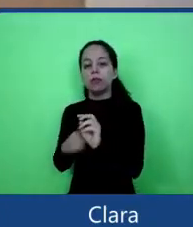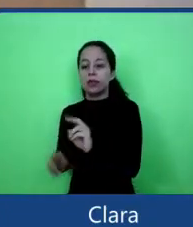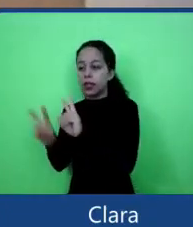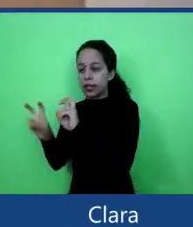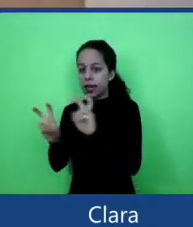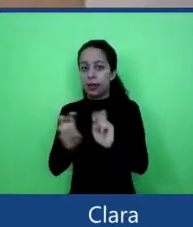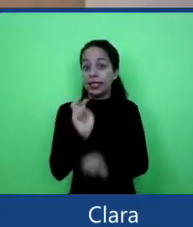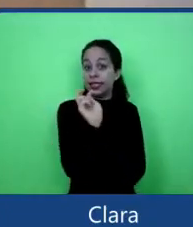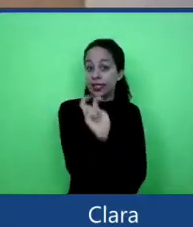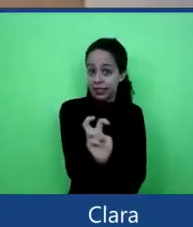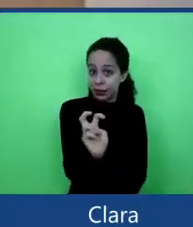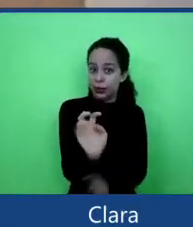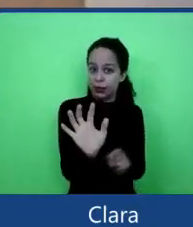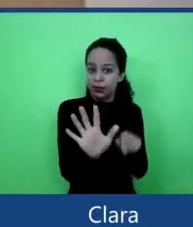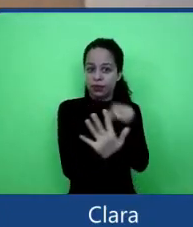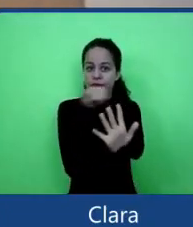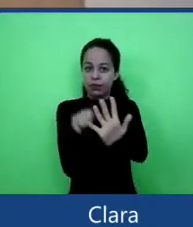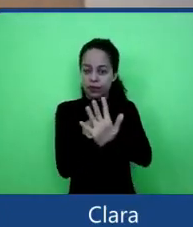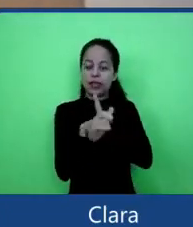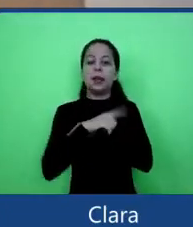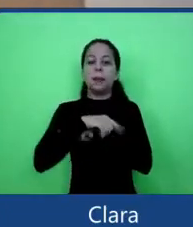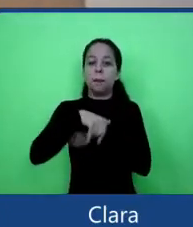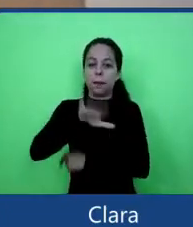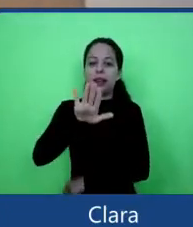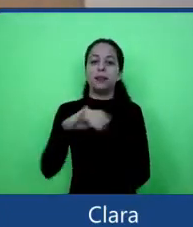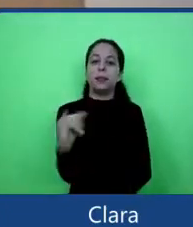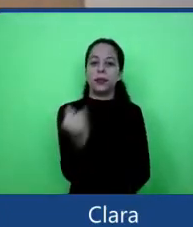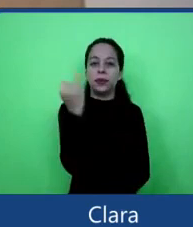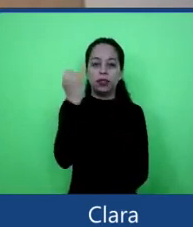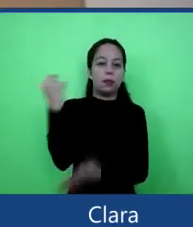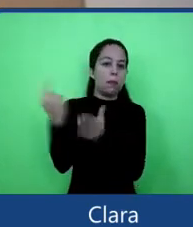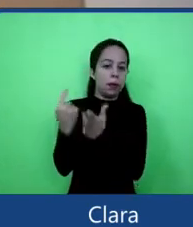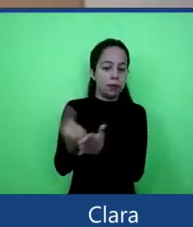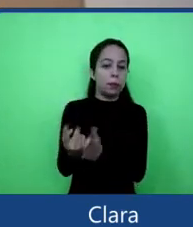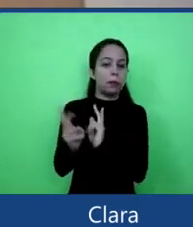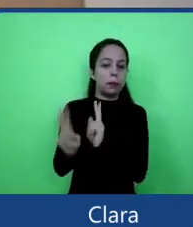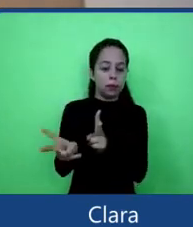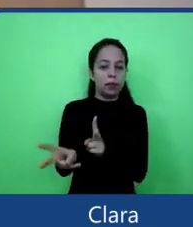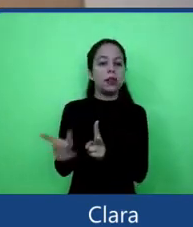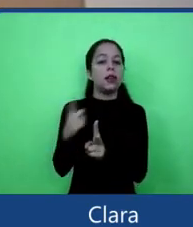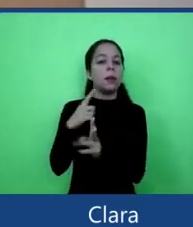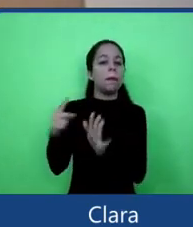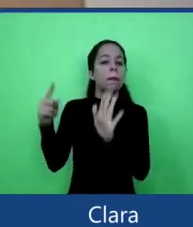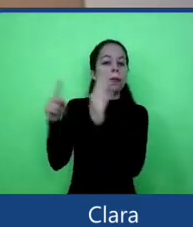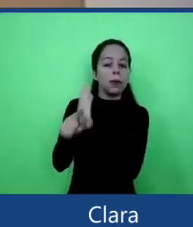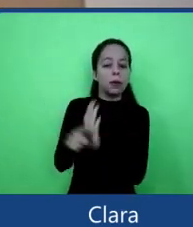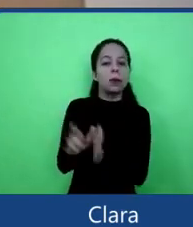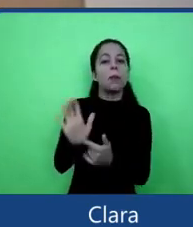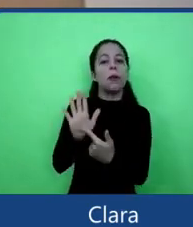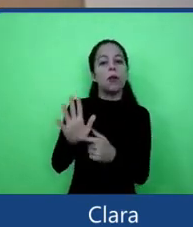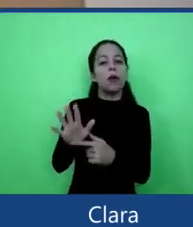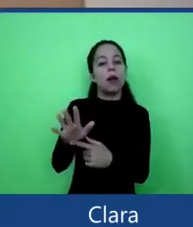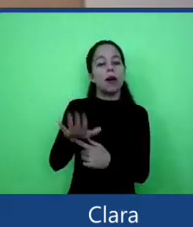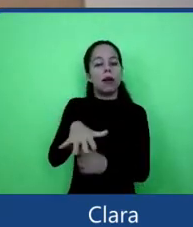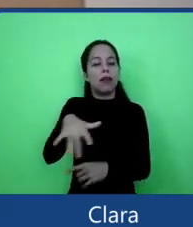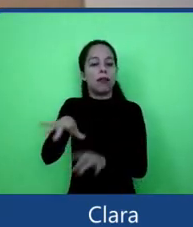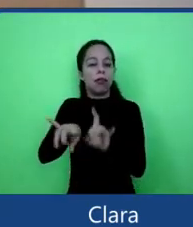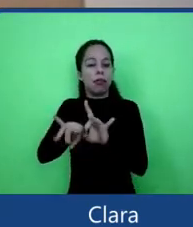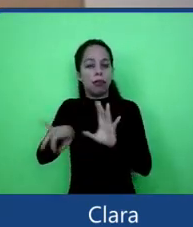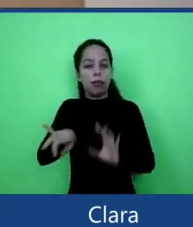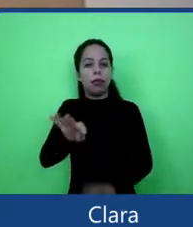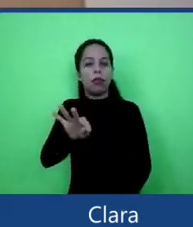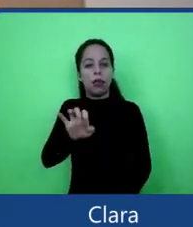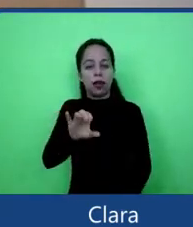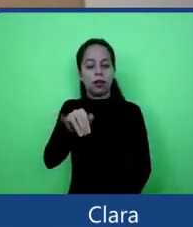parecem são os mais relevantes nas perguntas. Existem perguntas com relação a aspectos técnicos do que foi apresentado, algumas